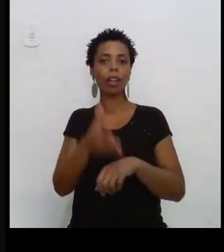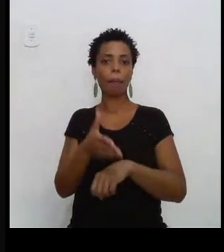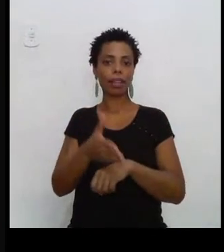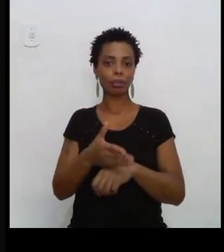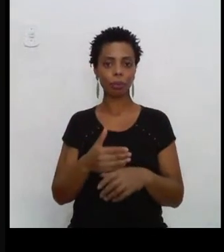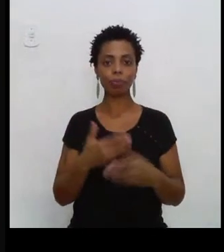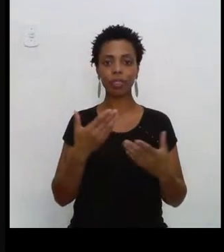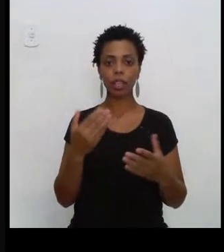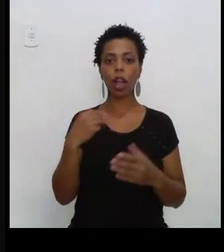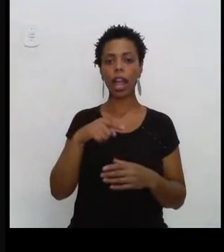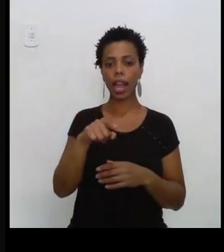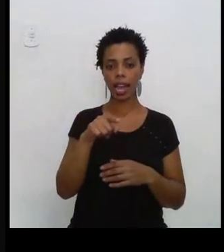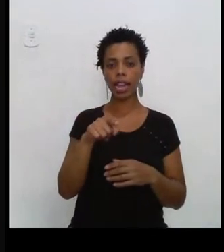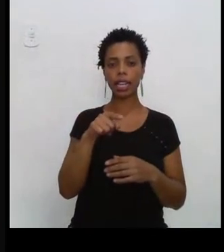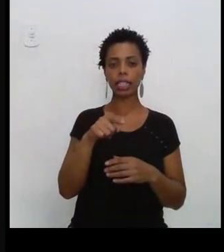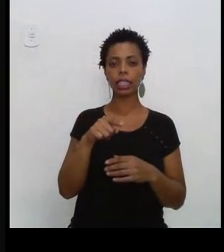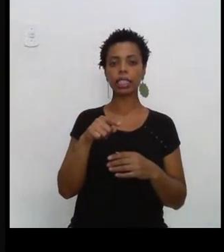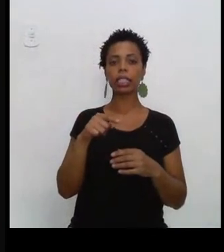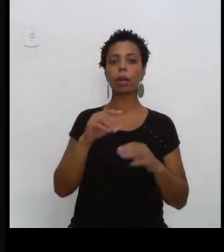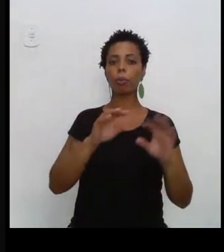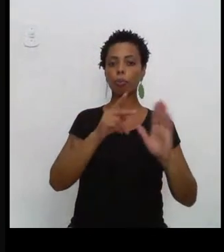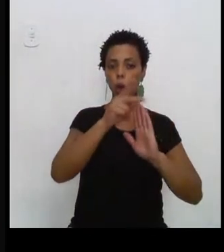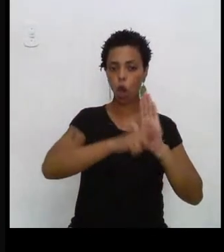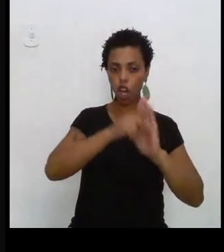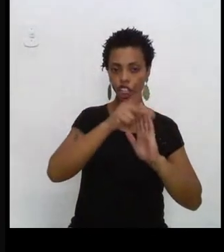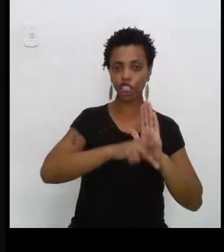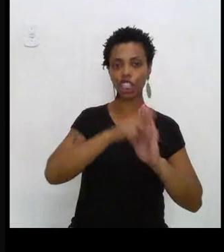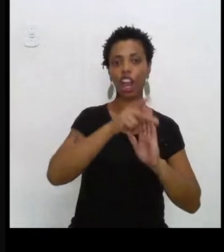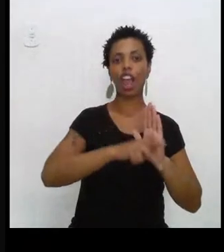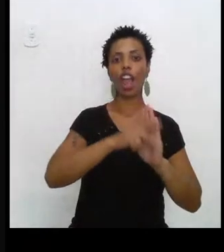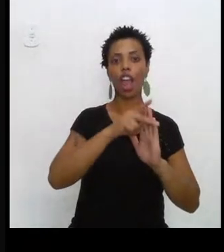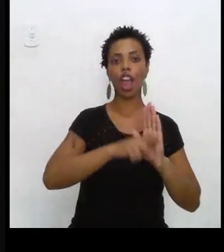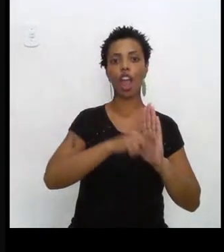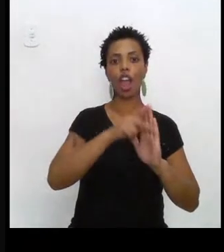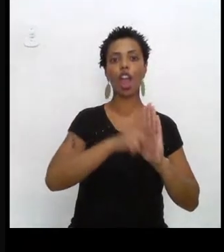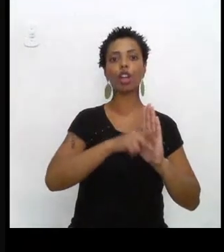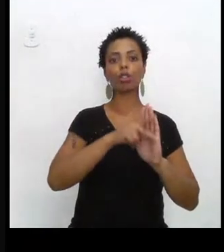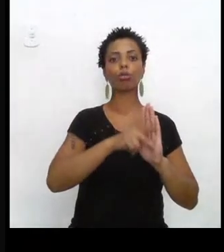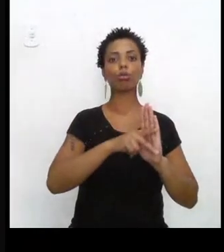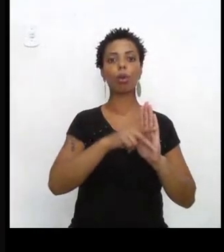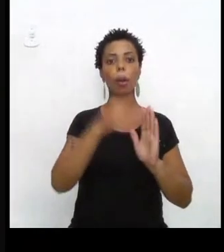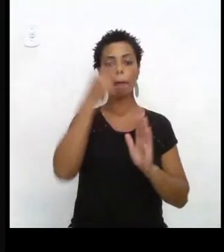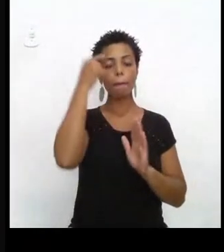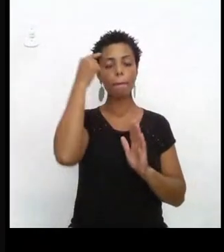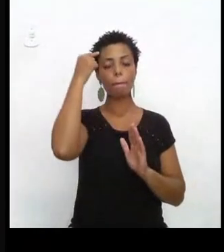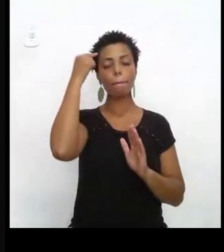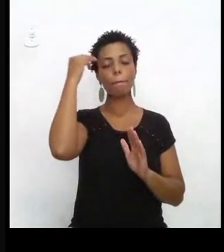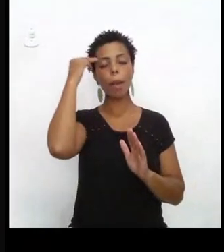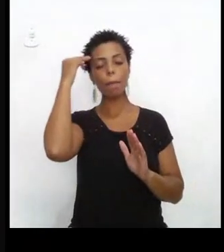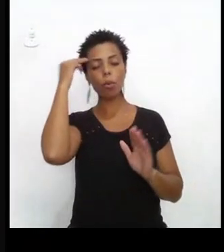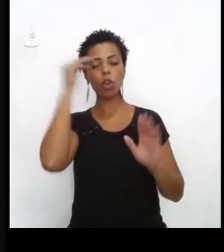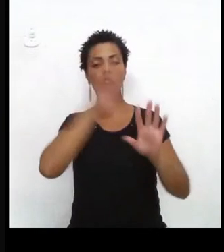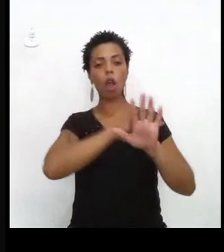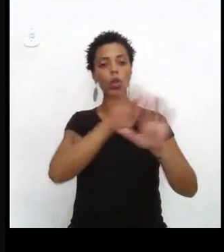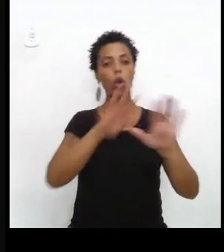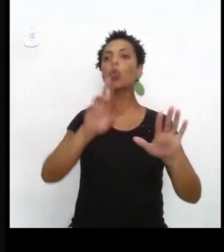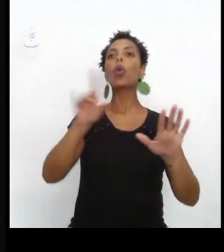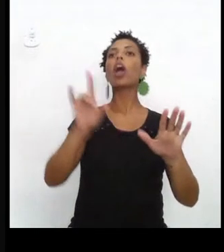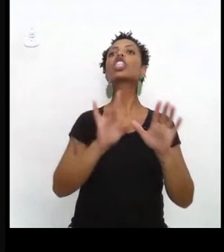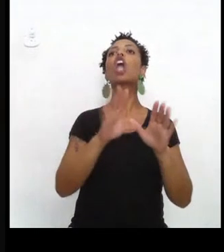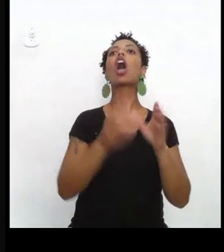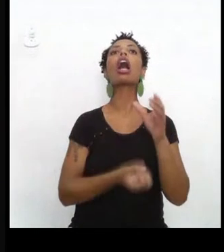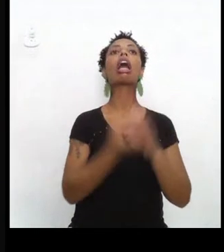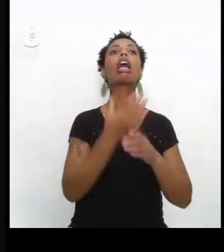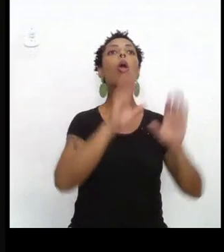sono ou exclusivamente tem la construcción de um memory assim ó tá me vencer panificara Instância de